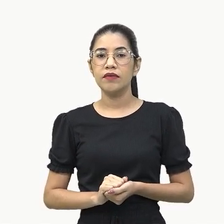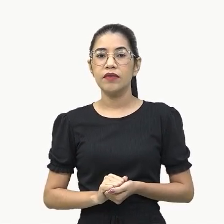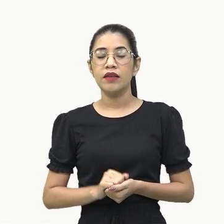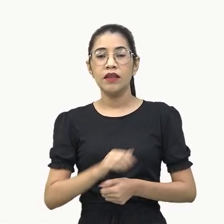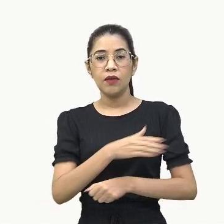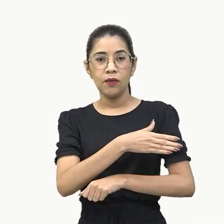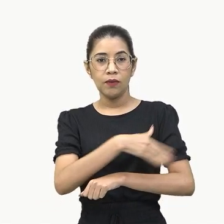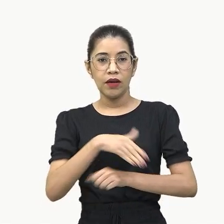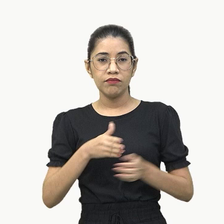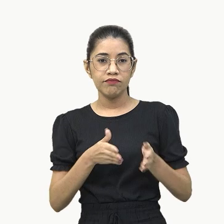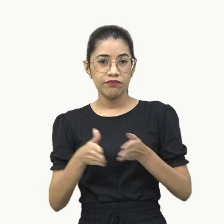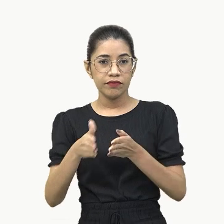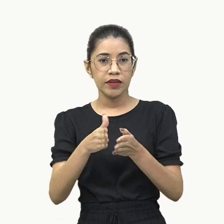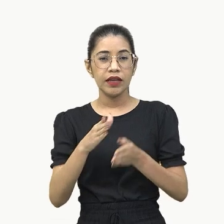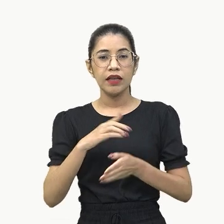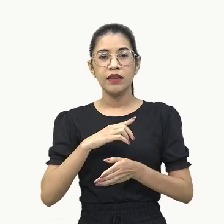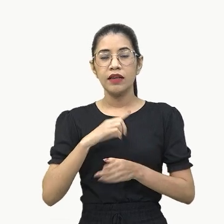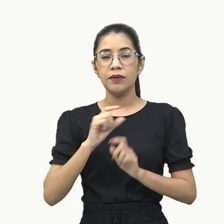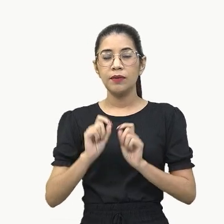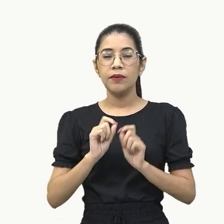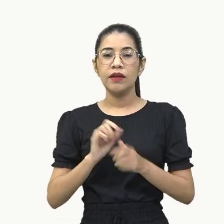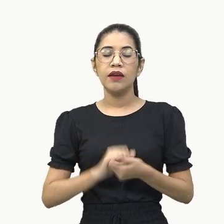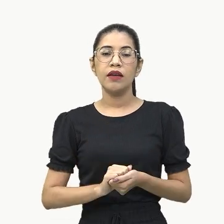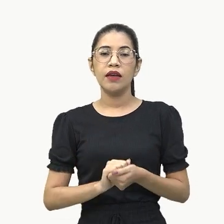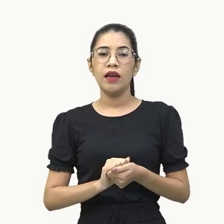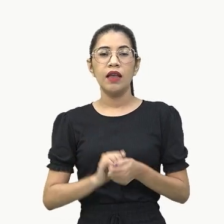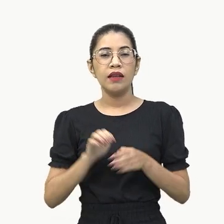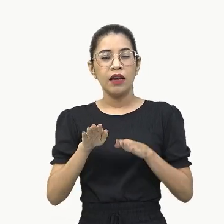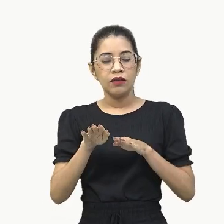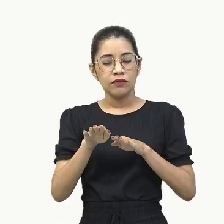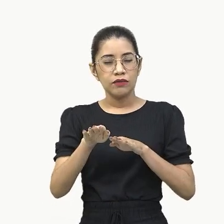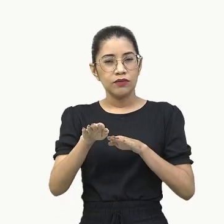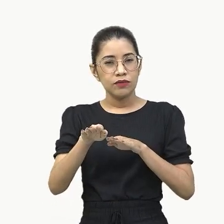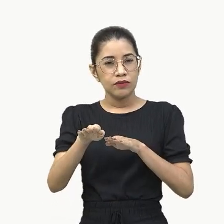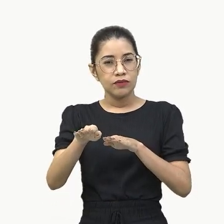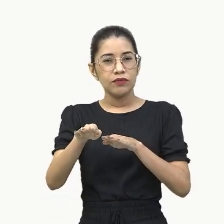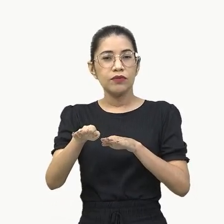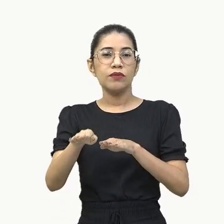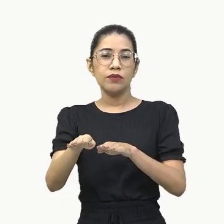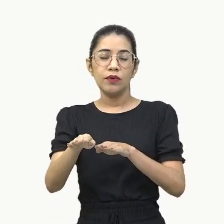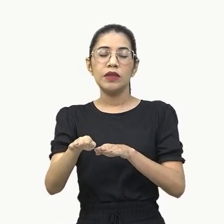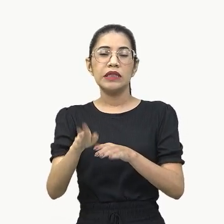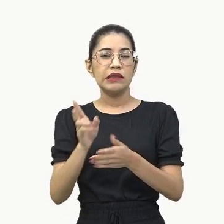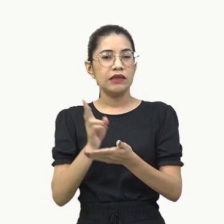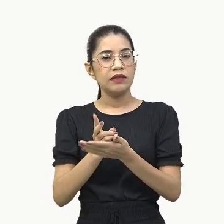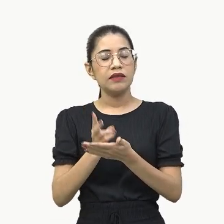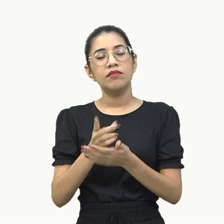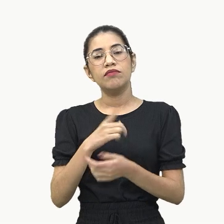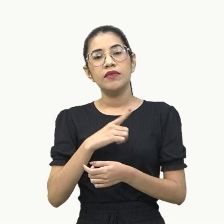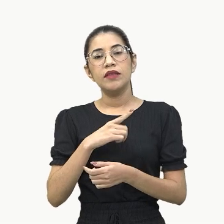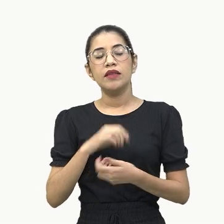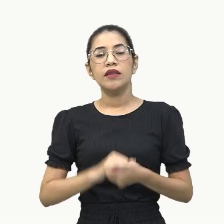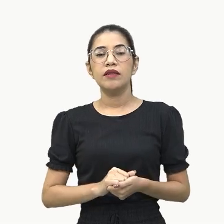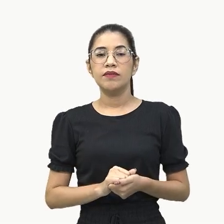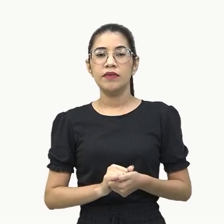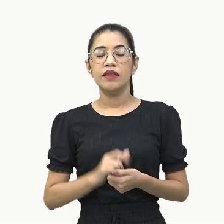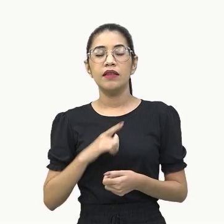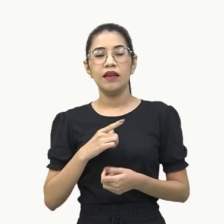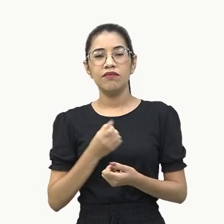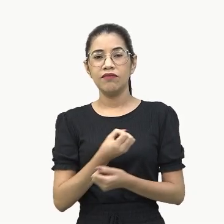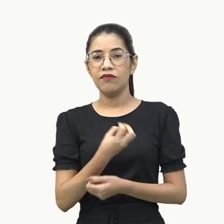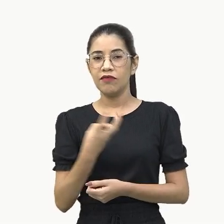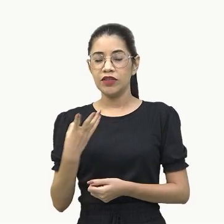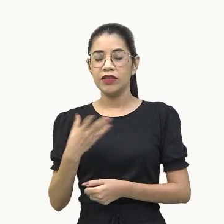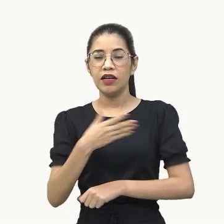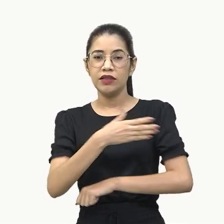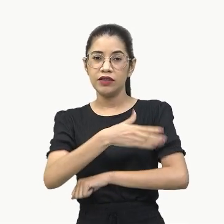regiões elas enfrentam aí frequentes congestionamentos né então nós temos eh uma extensa malha Rodoviária